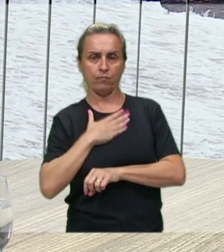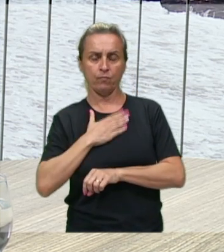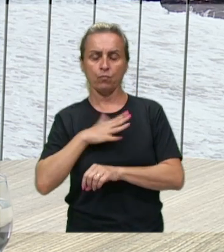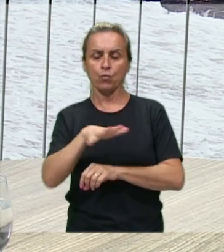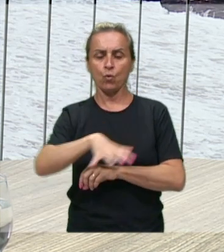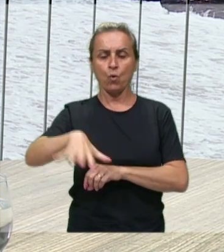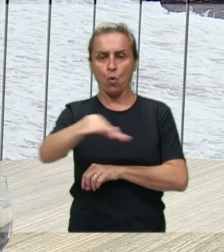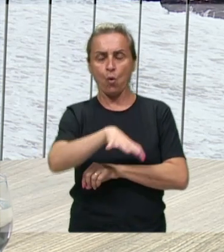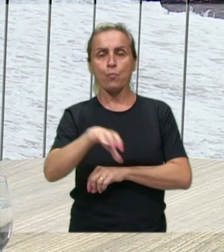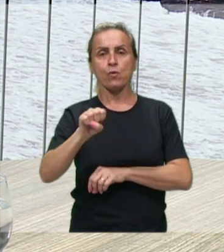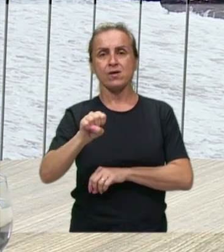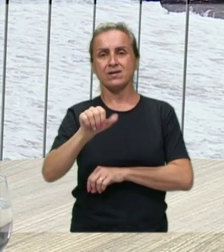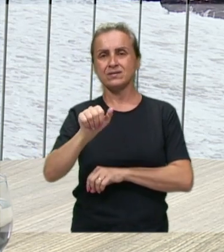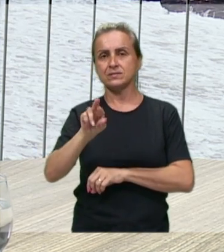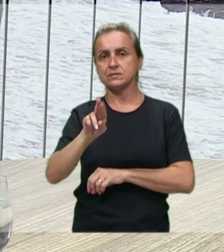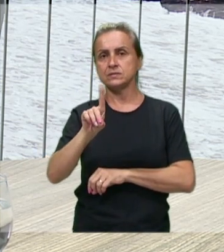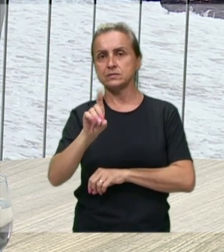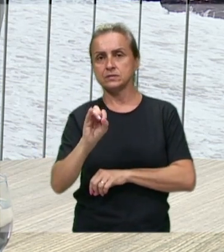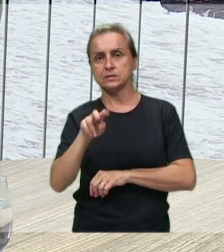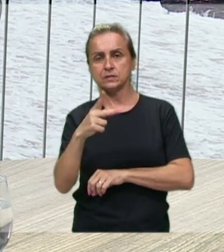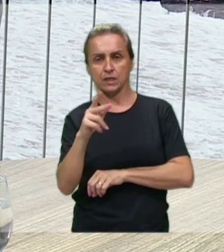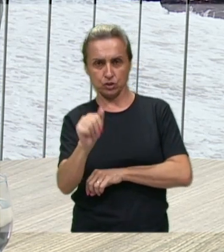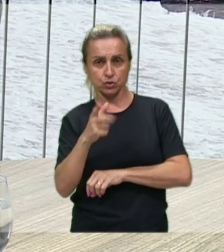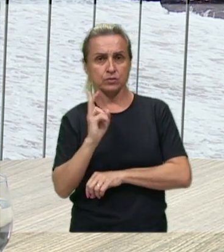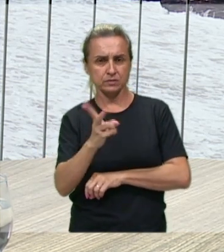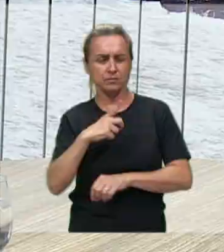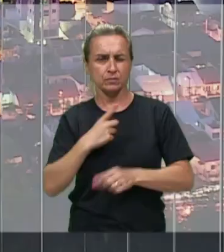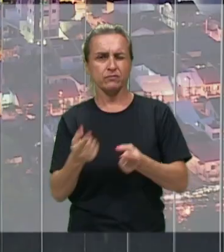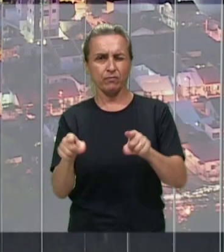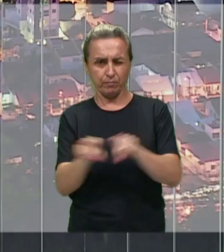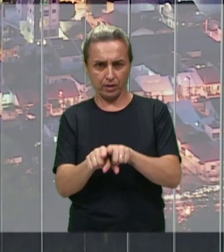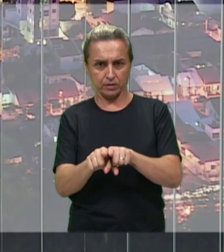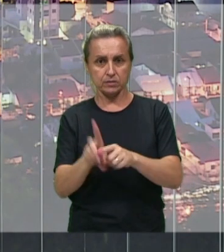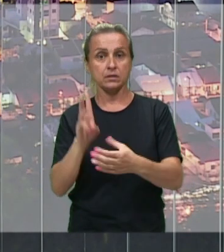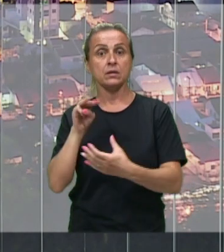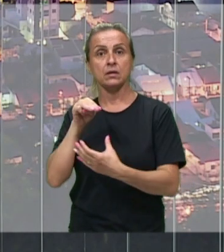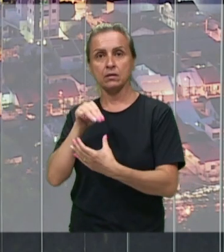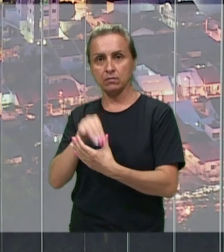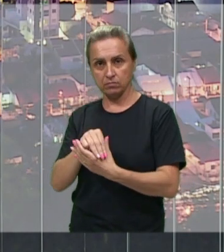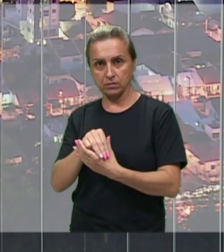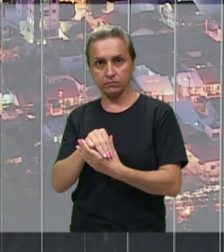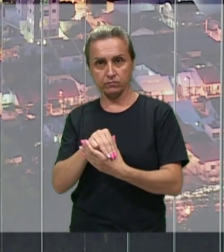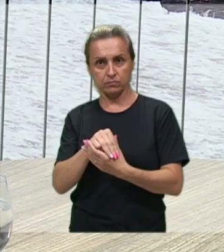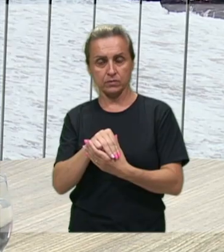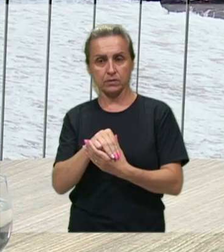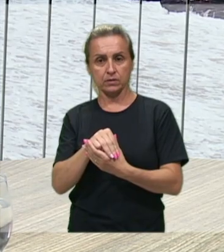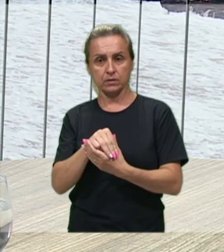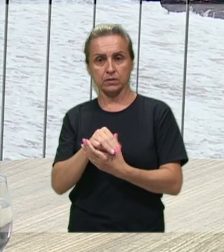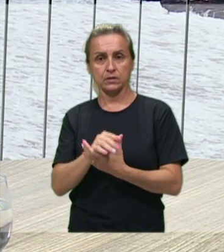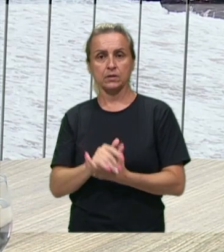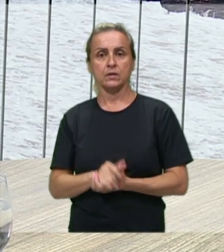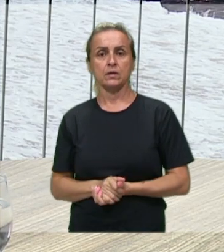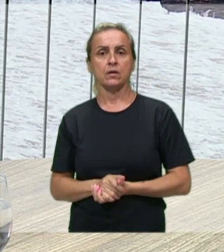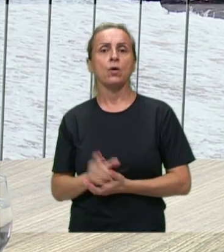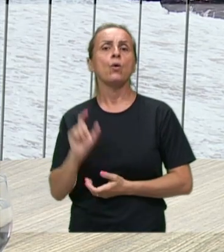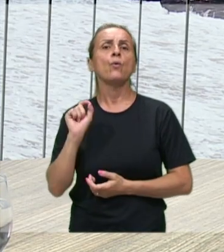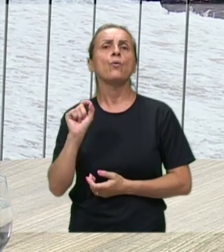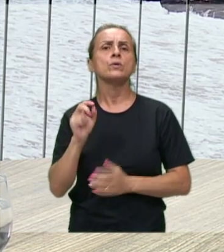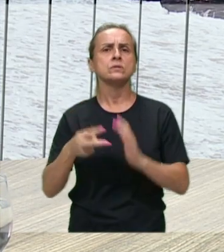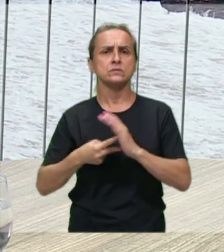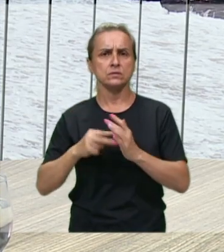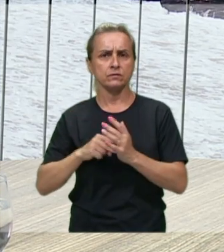sempre fizemos uma parceria com a academia, a minha Univale, a sua Univale, a nossa Univale. O que seria isso? É fazer